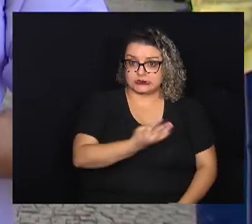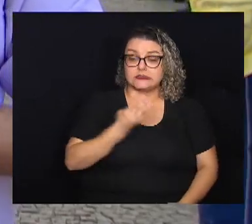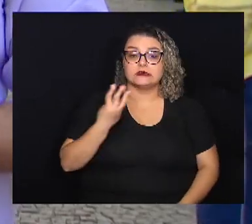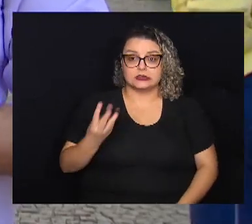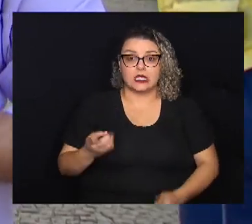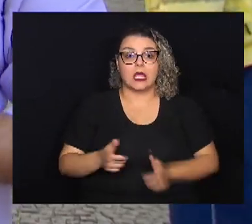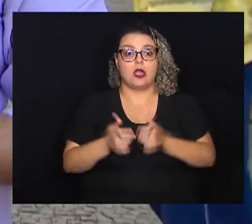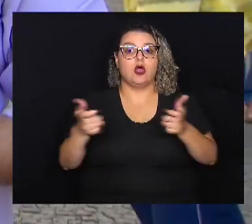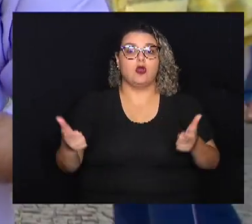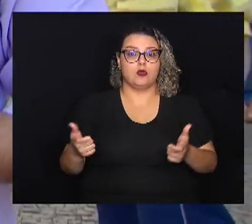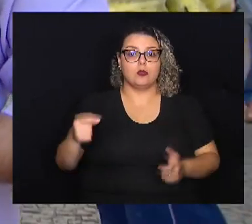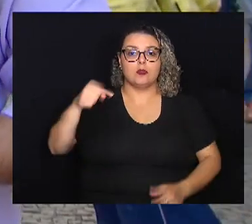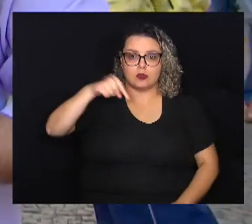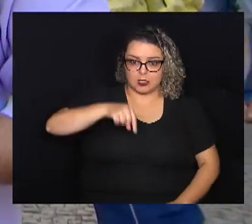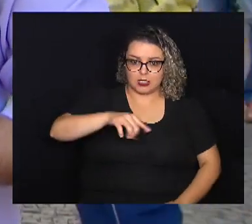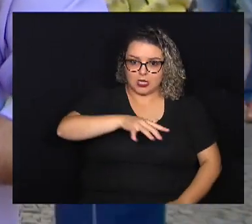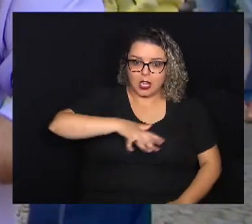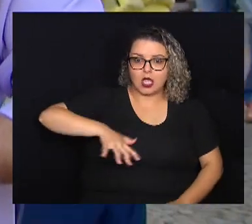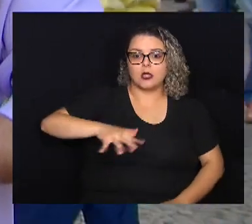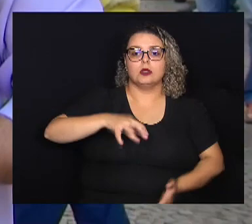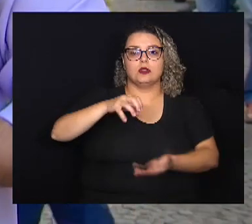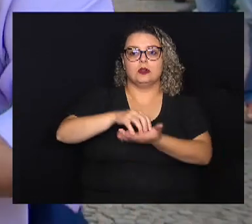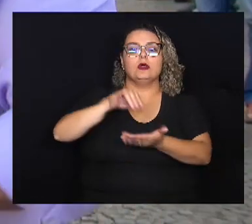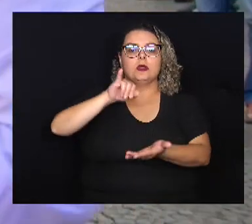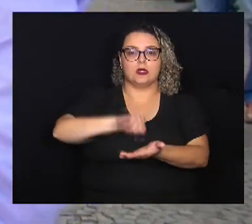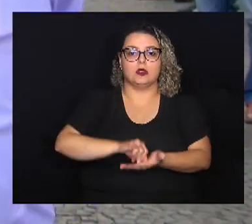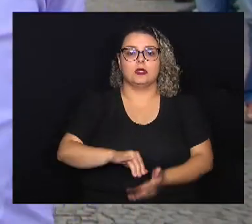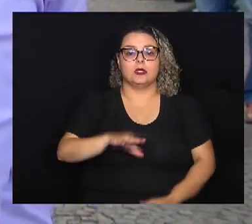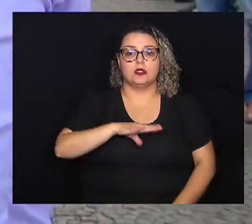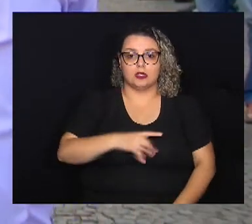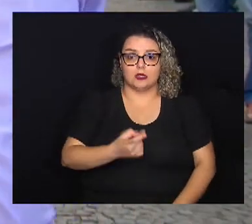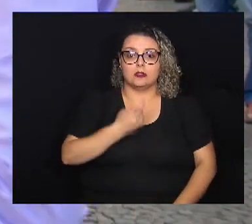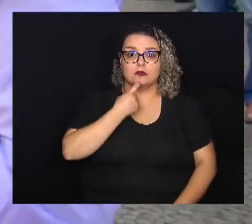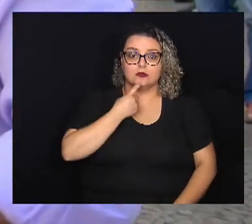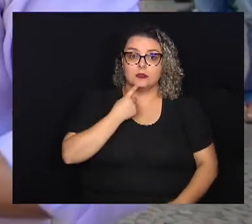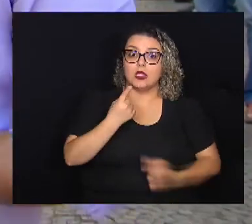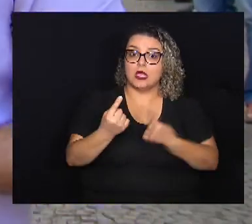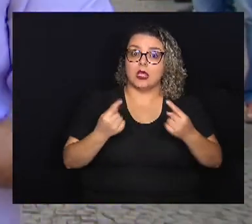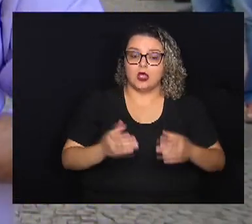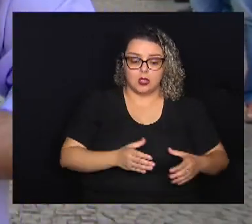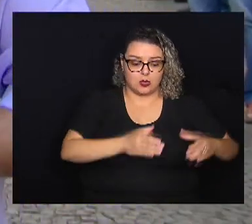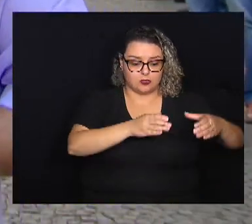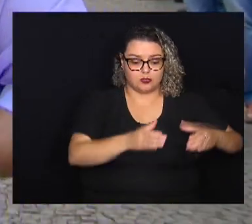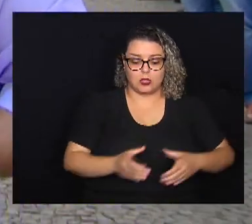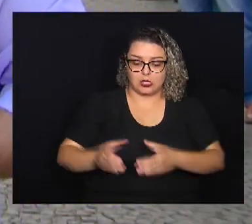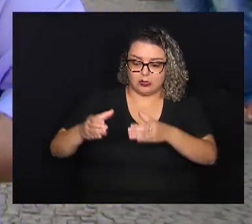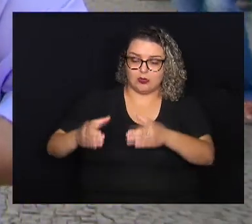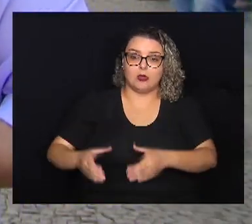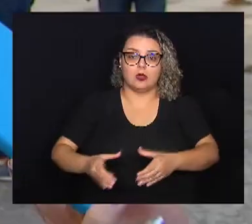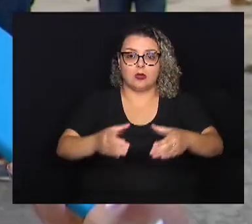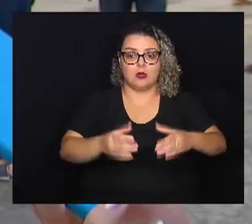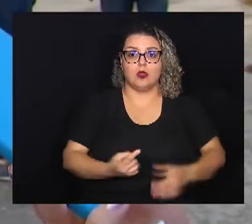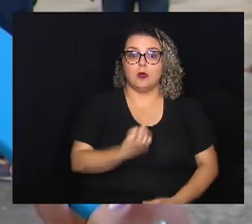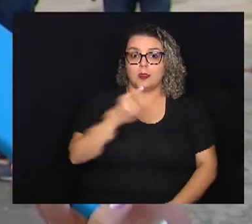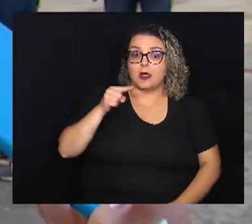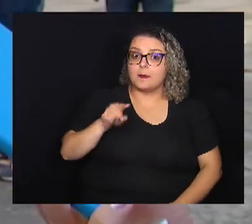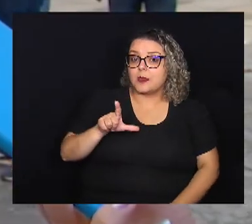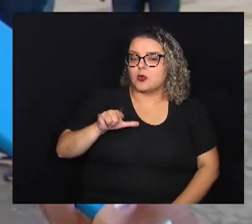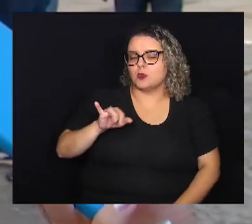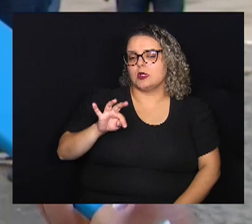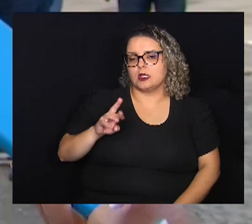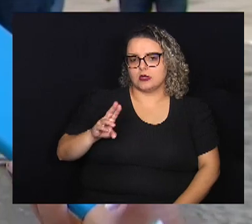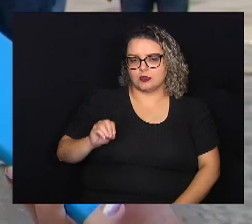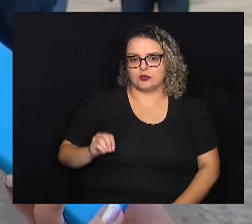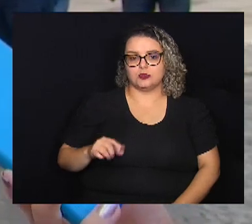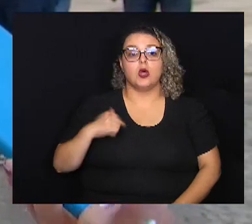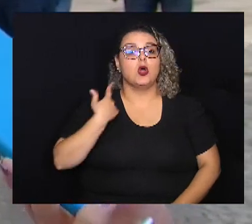maioria aqui, na região central da cidade. Cada contêiner tem capacidade para mil litros. Nós colocamos